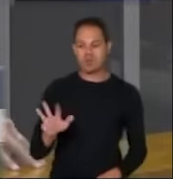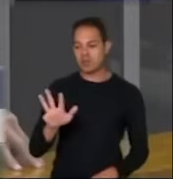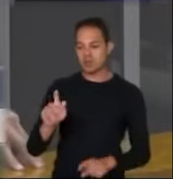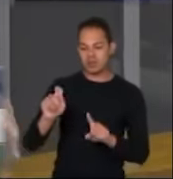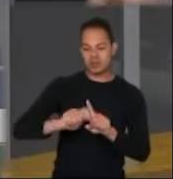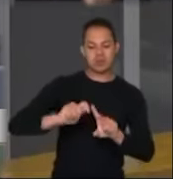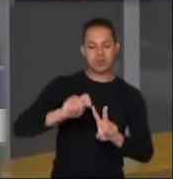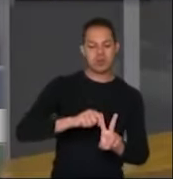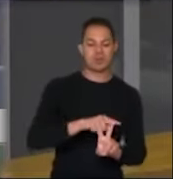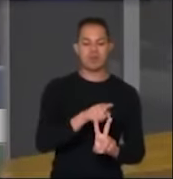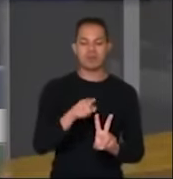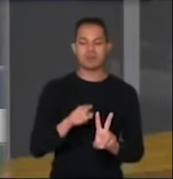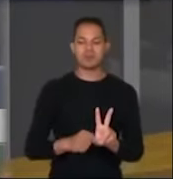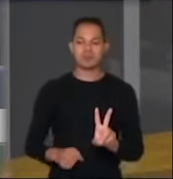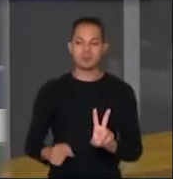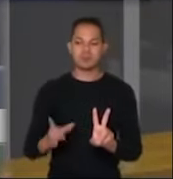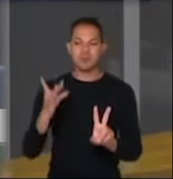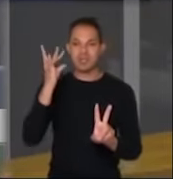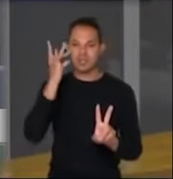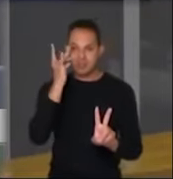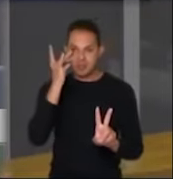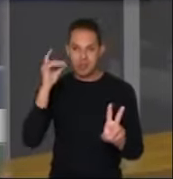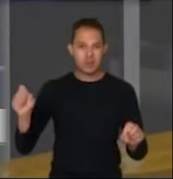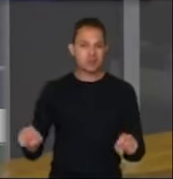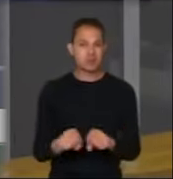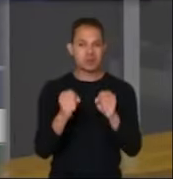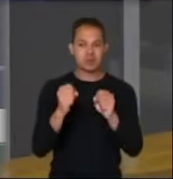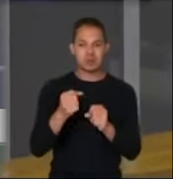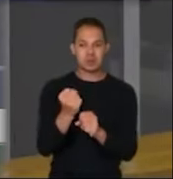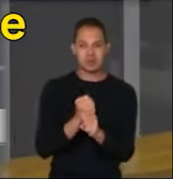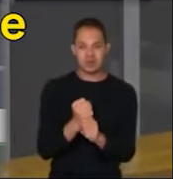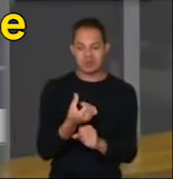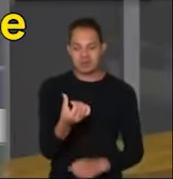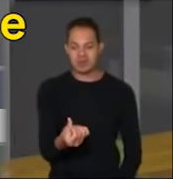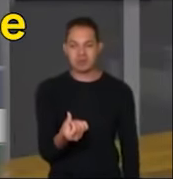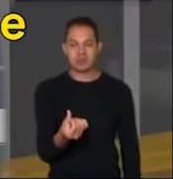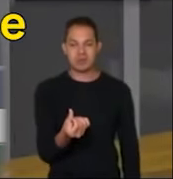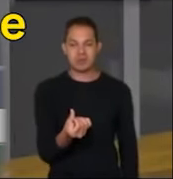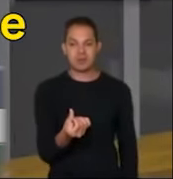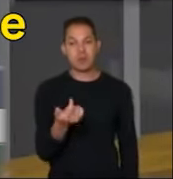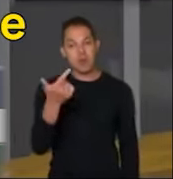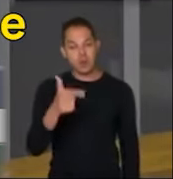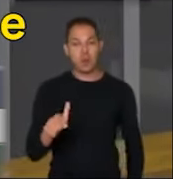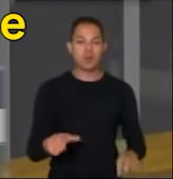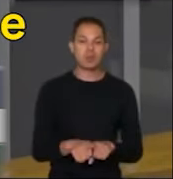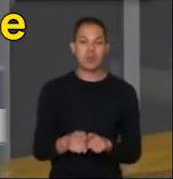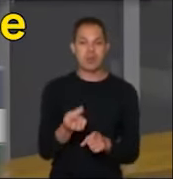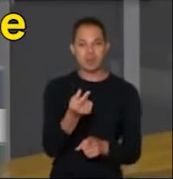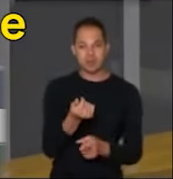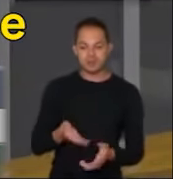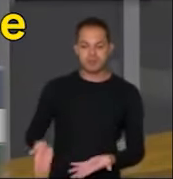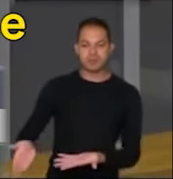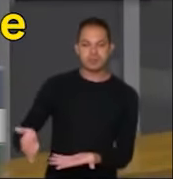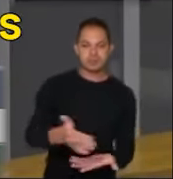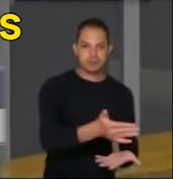fazer o que Dilma, destruindo o país, fez em 6 anos. E mais, essa arrecadação dos